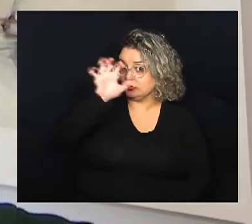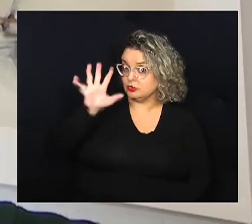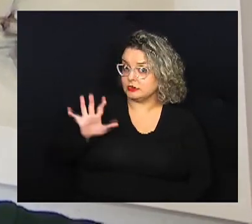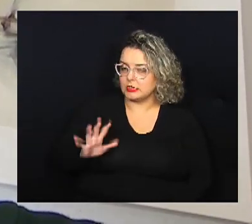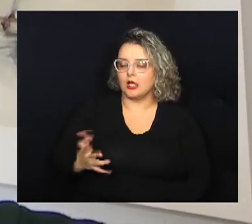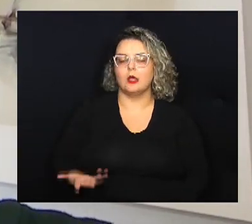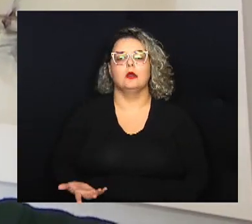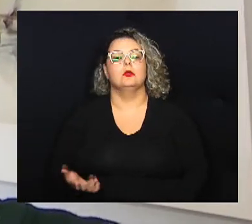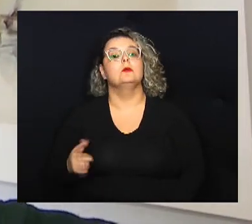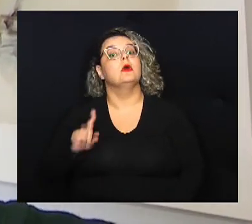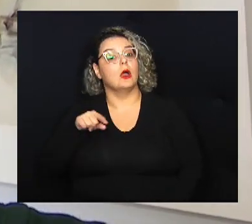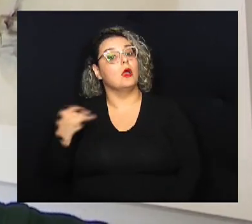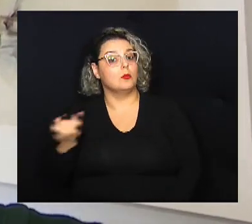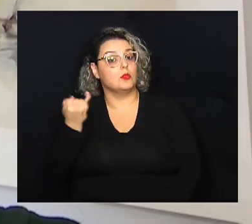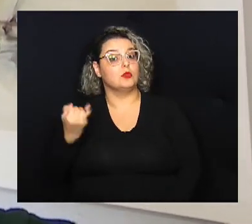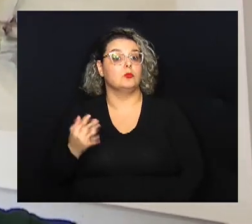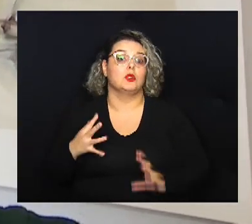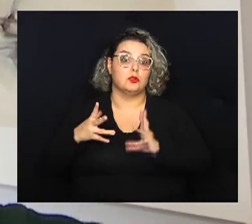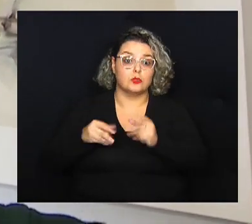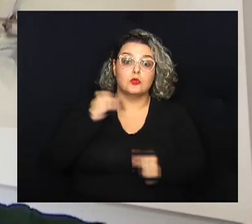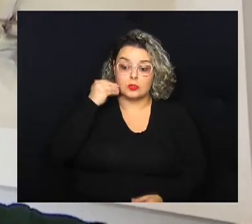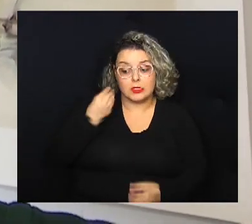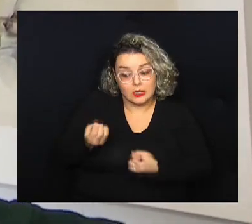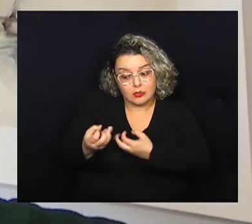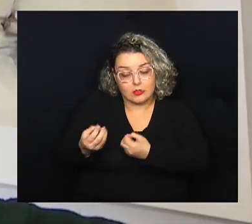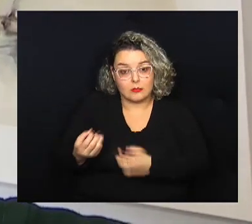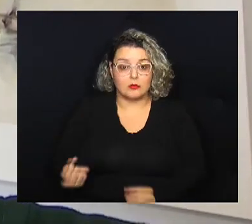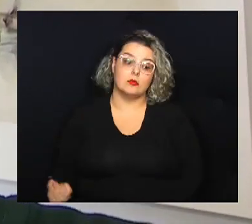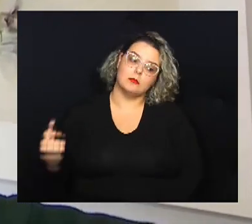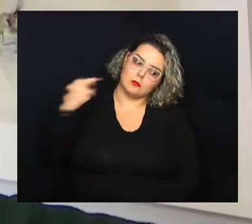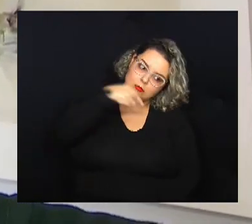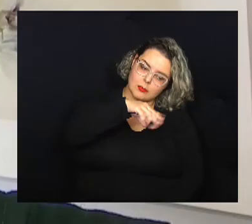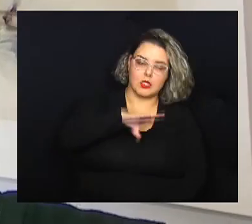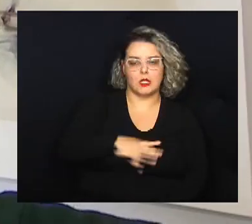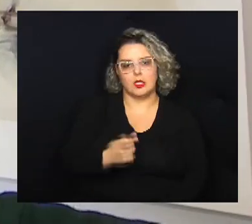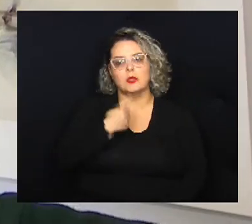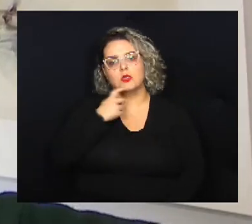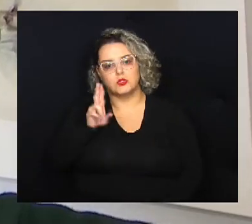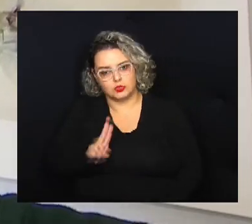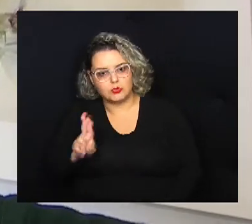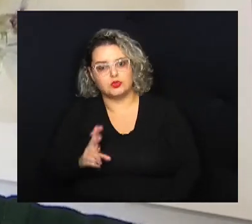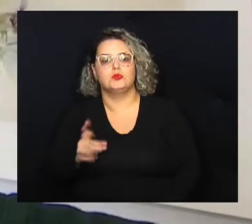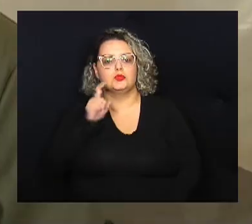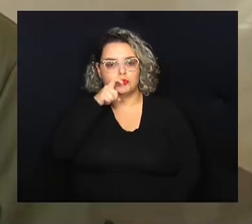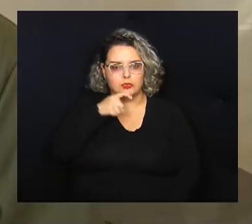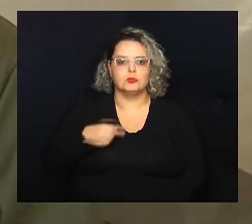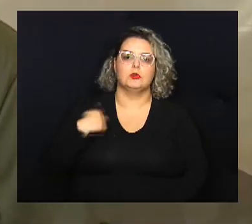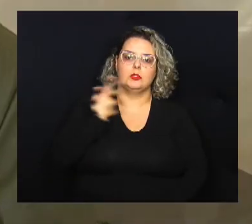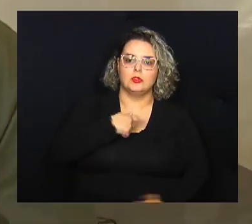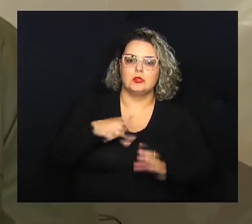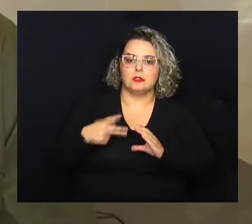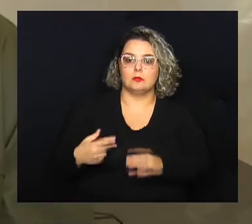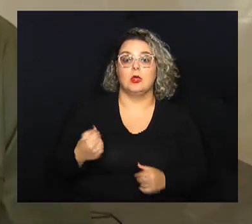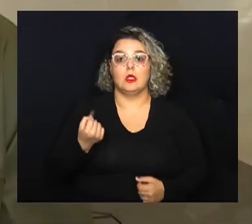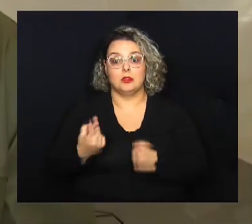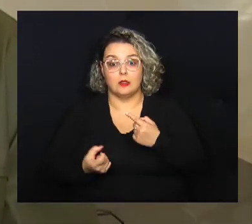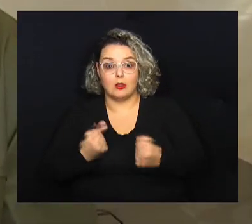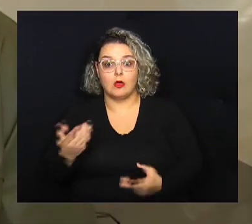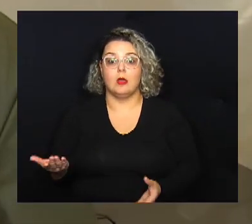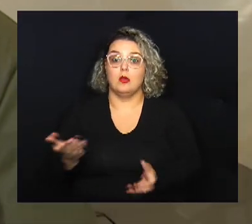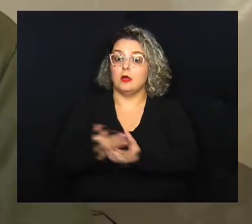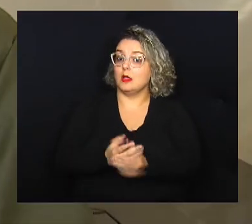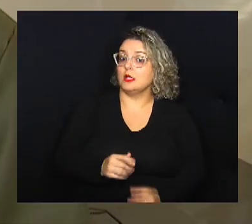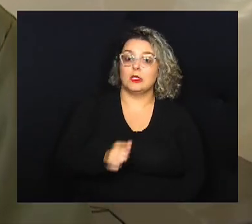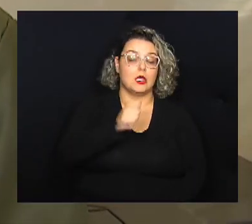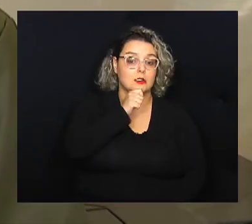porque nós estamos levando essas informações, essas experiências para nós implantarmos lá em nossa Câmara Municipal. Então, alguns processos que nós não fazemos